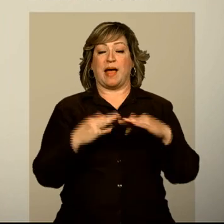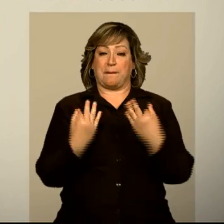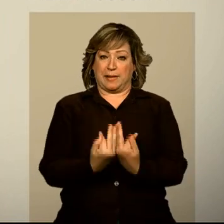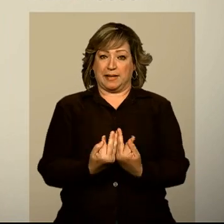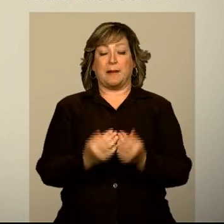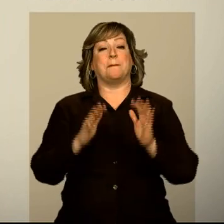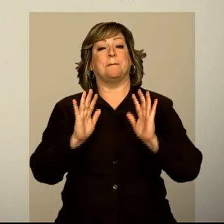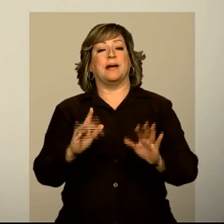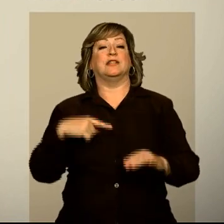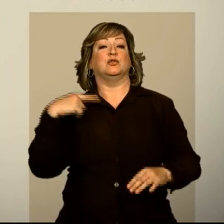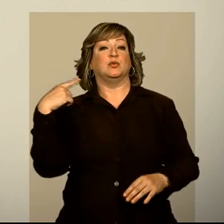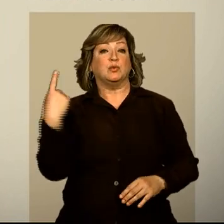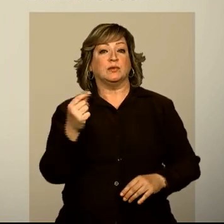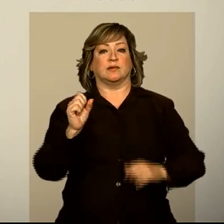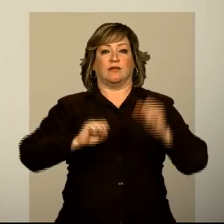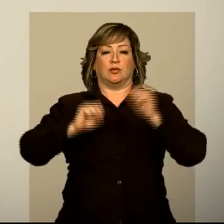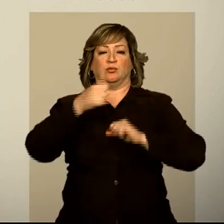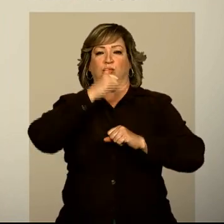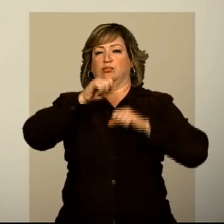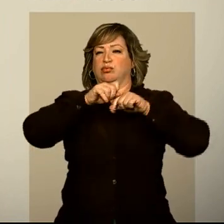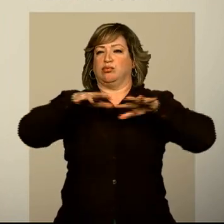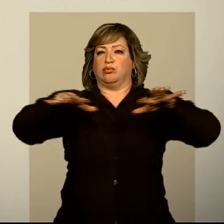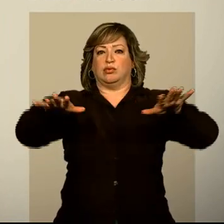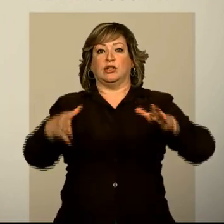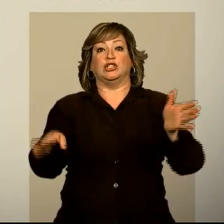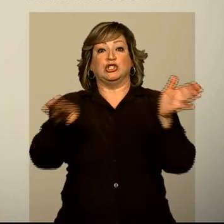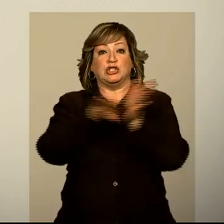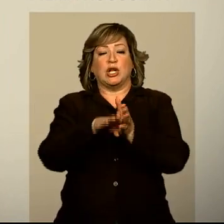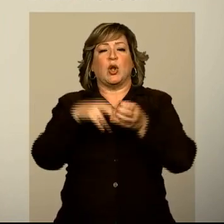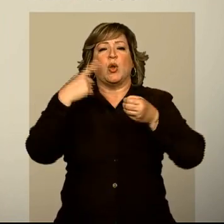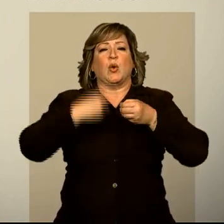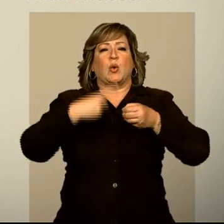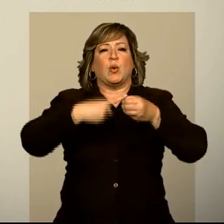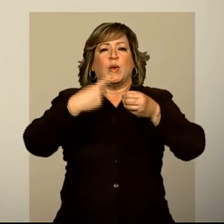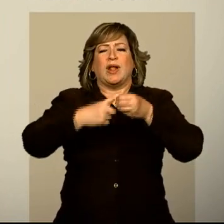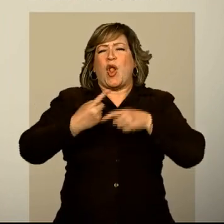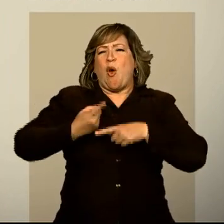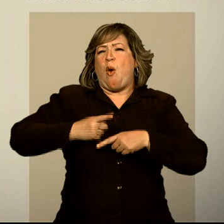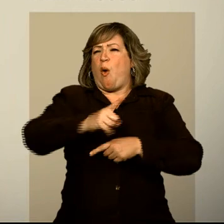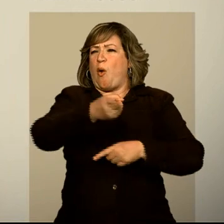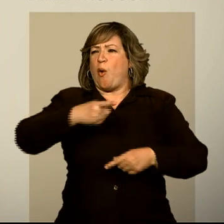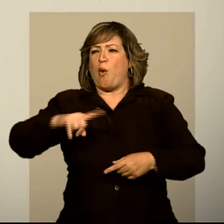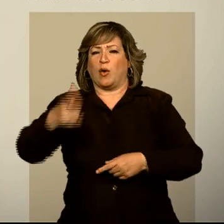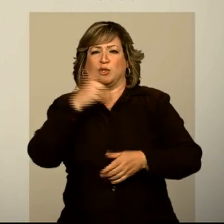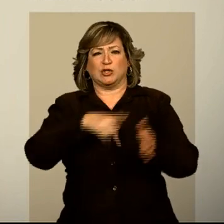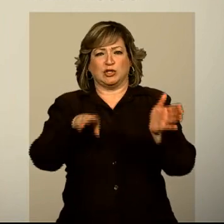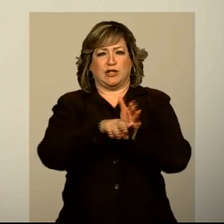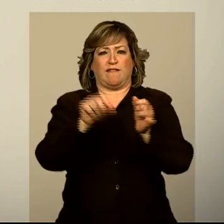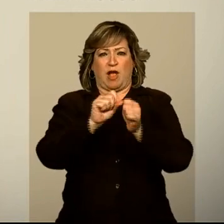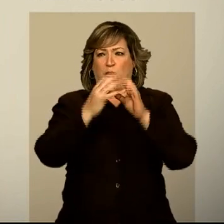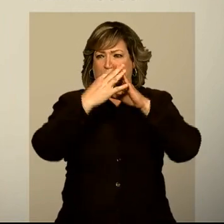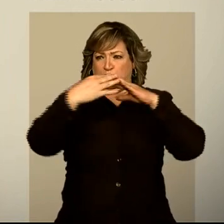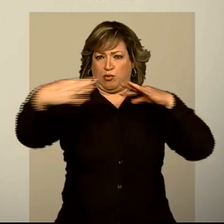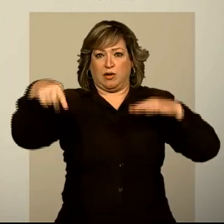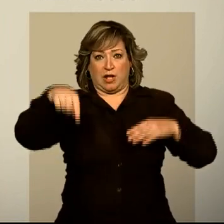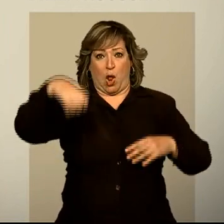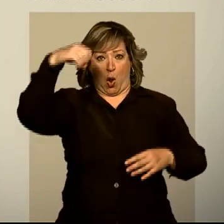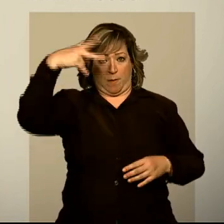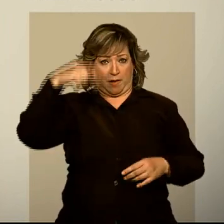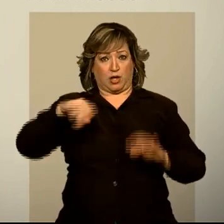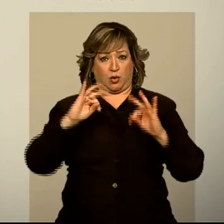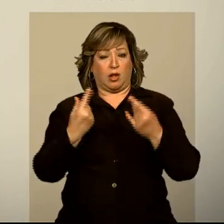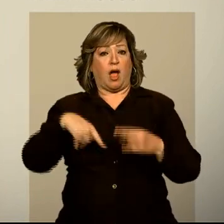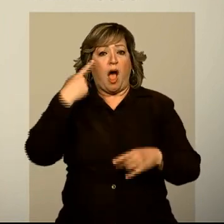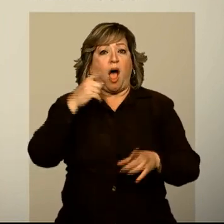medida que as distribuidoras de energia chegavam nos lugares mais distantes para fazer as ligações do Luz Para Todos